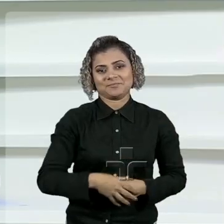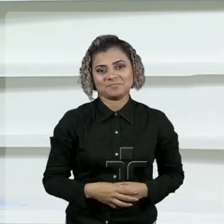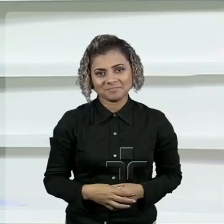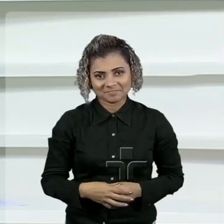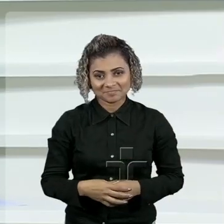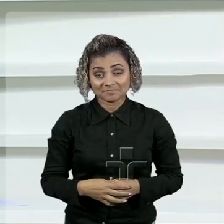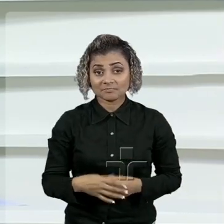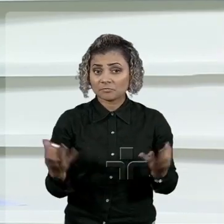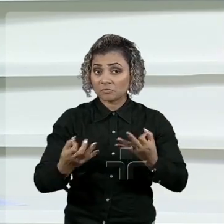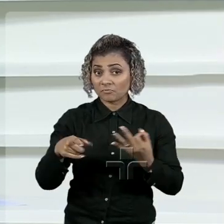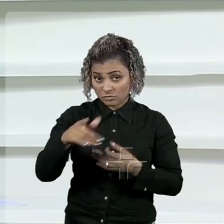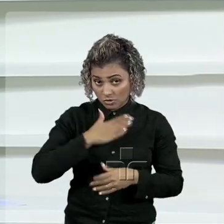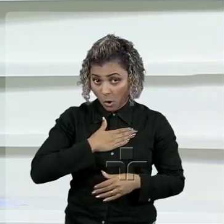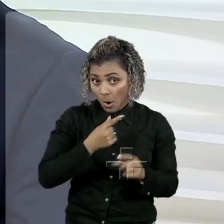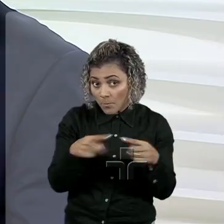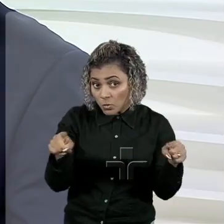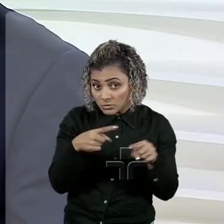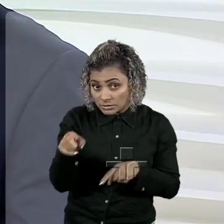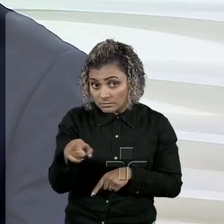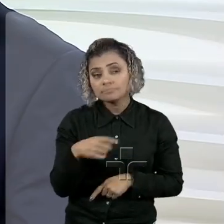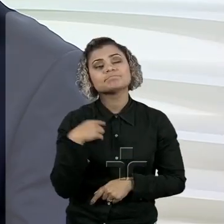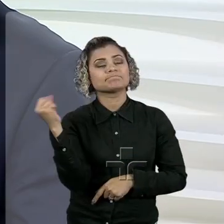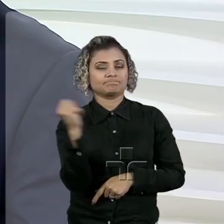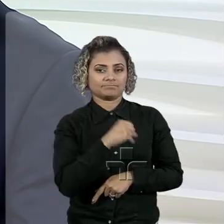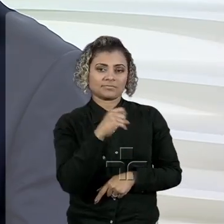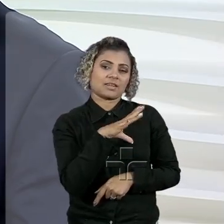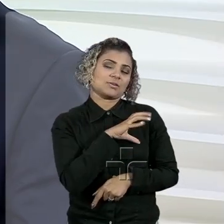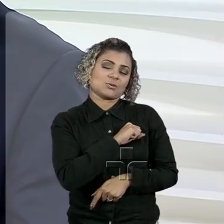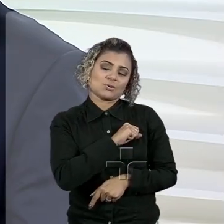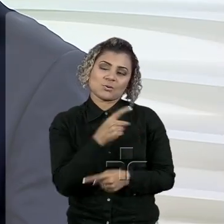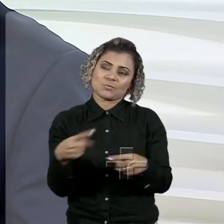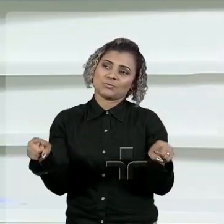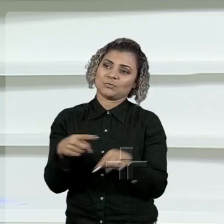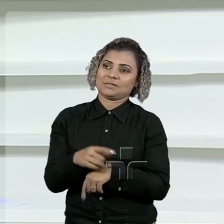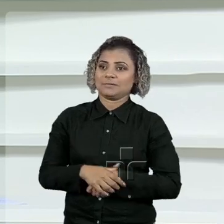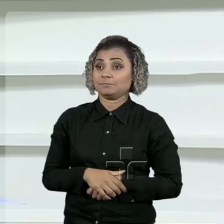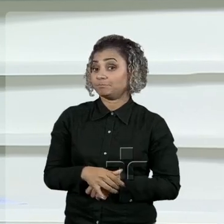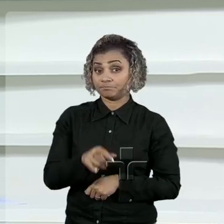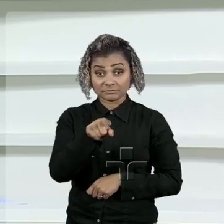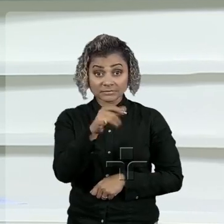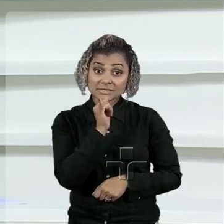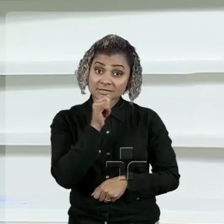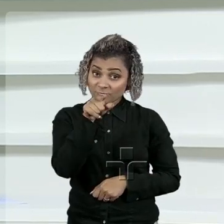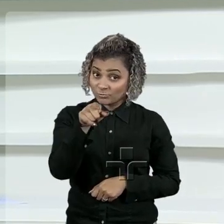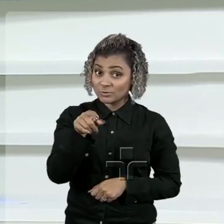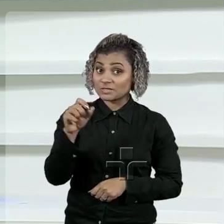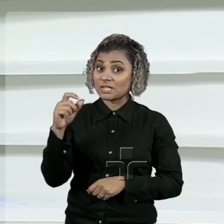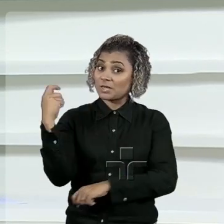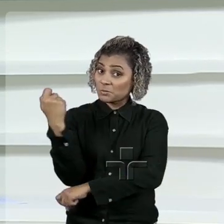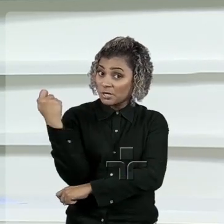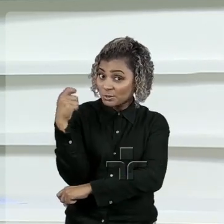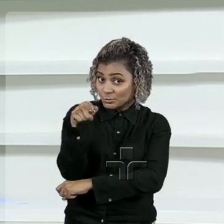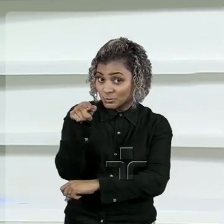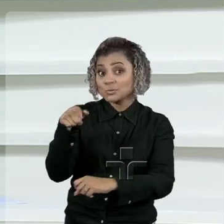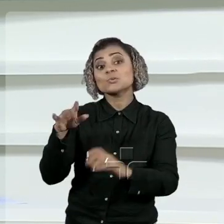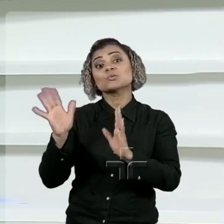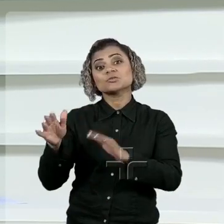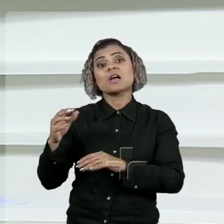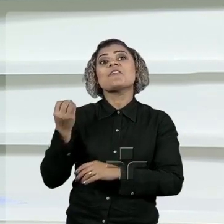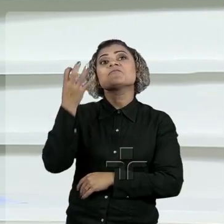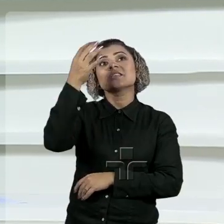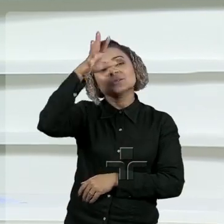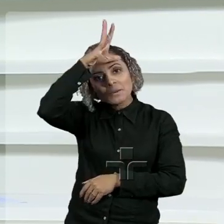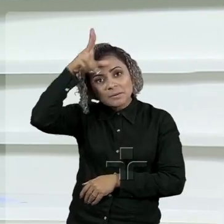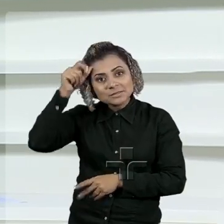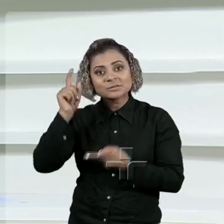Perfeito. O senhor gosta de música? Gosto, adoro música. Por exemplo, o senhor é um gaúcho que passou pelo Amazonas, viajou